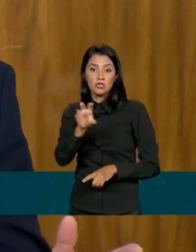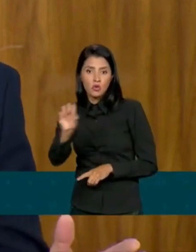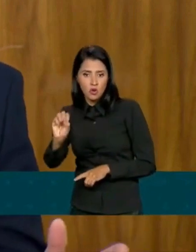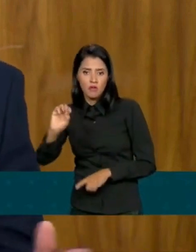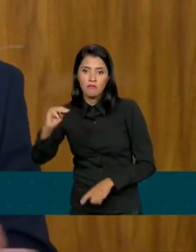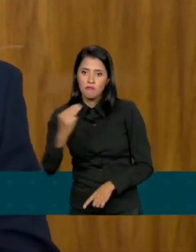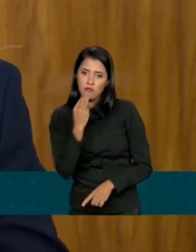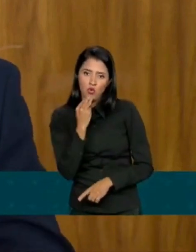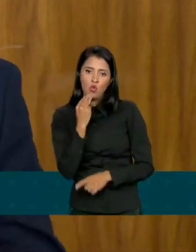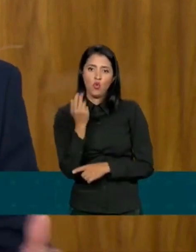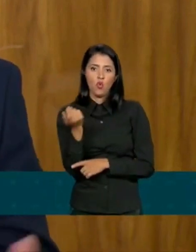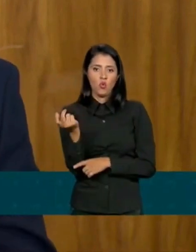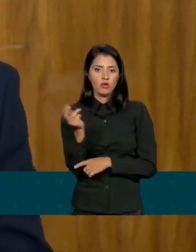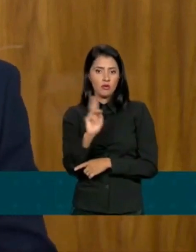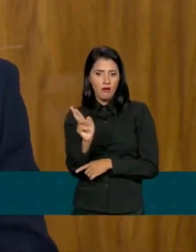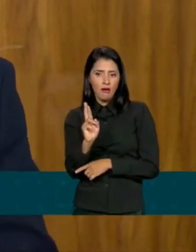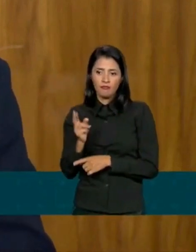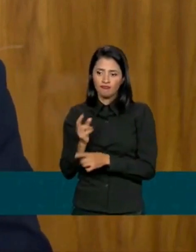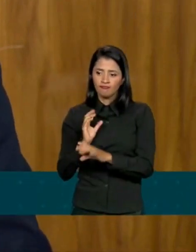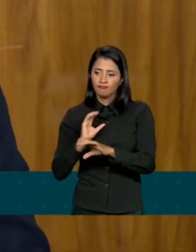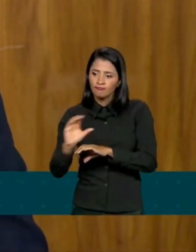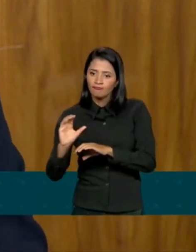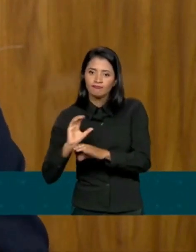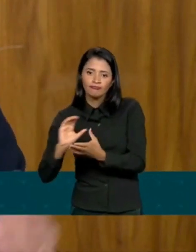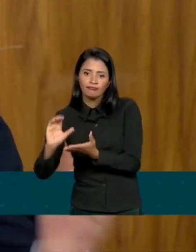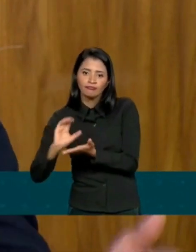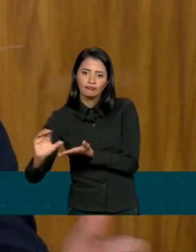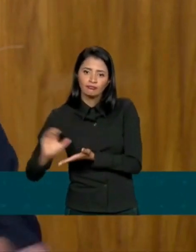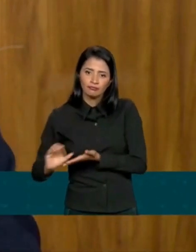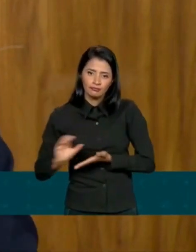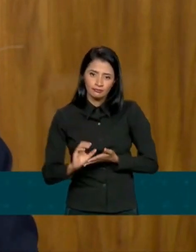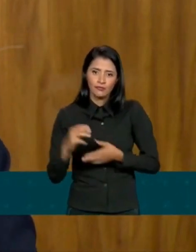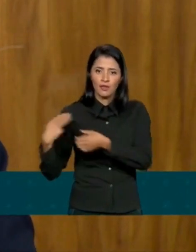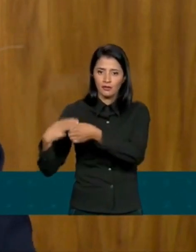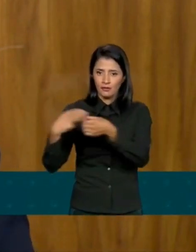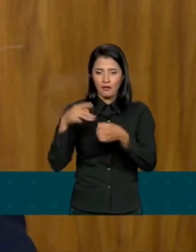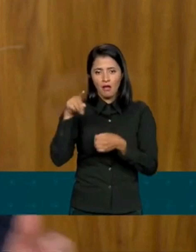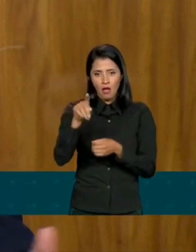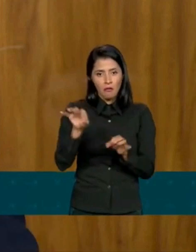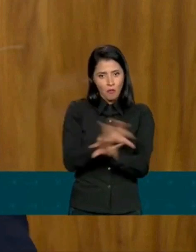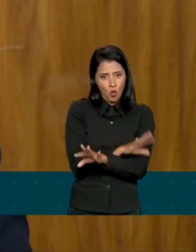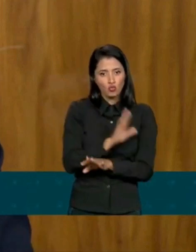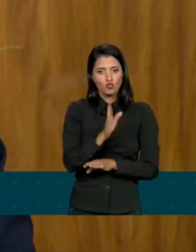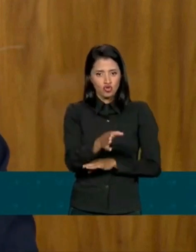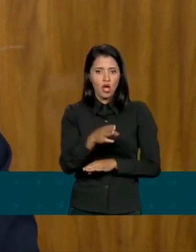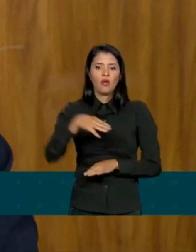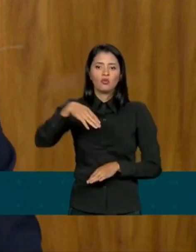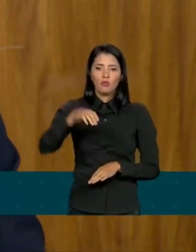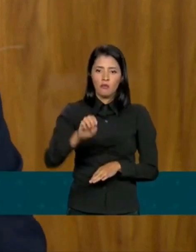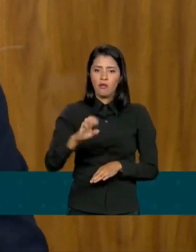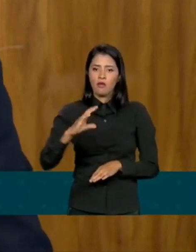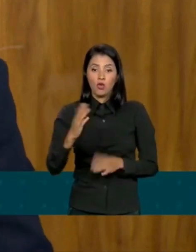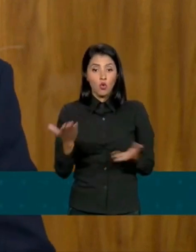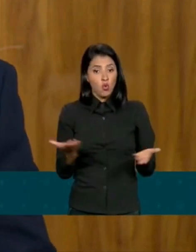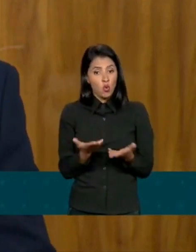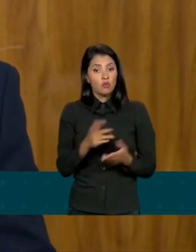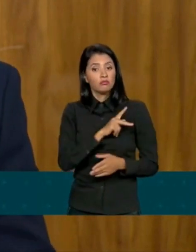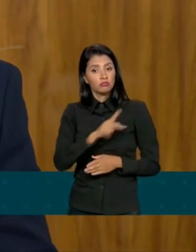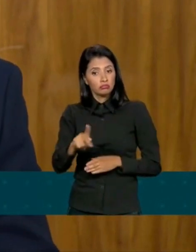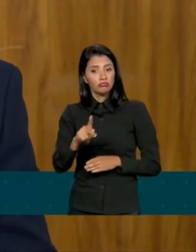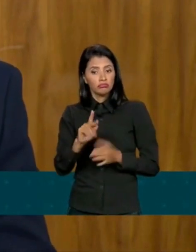a todos os municípios que estavam com medições prontas no MEC, e hoje o presidente anuncia e autoriza que a partir